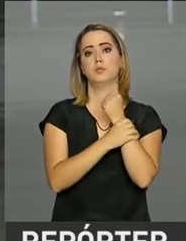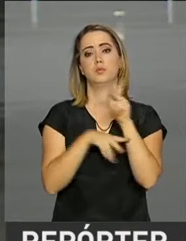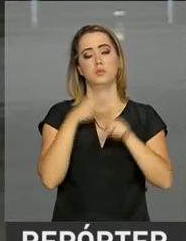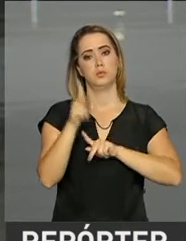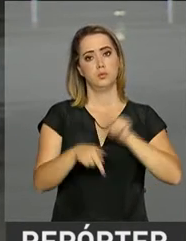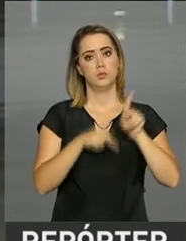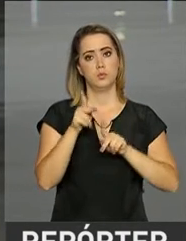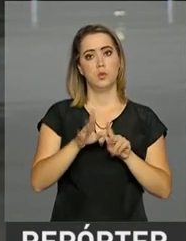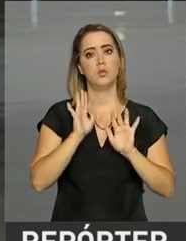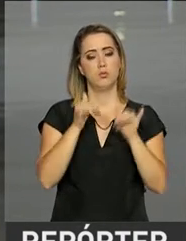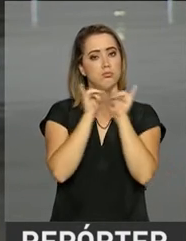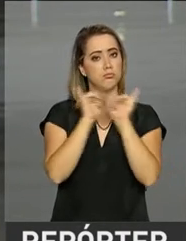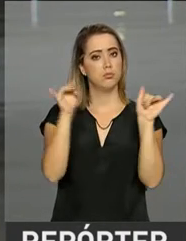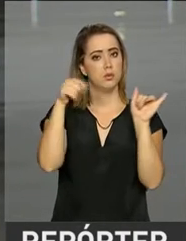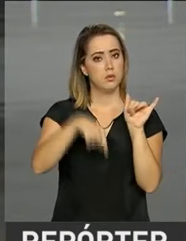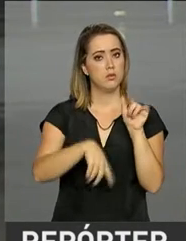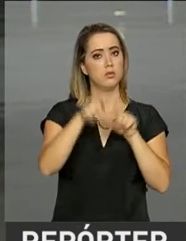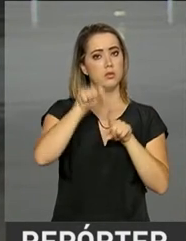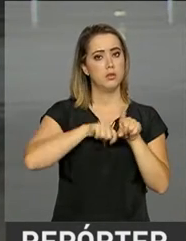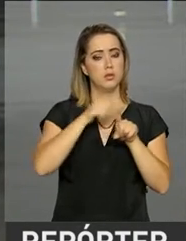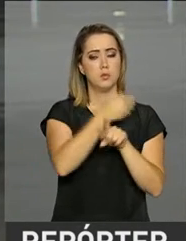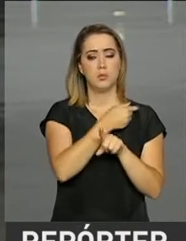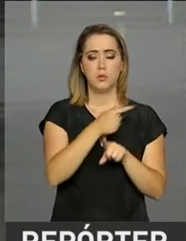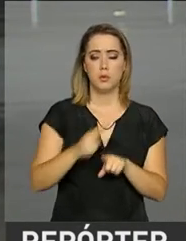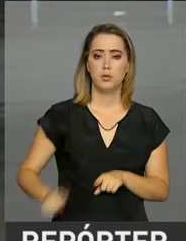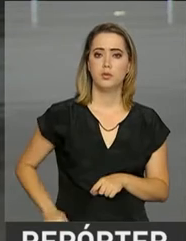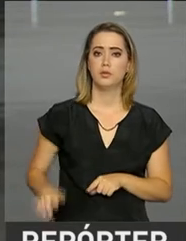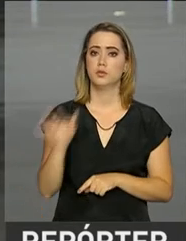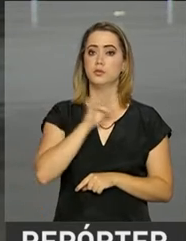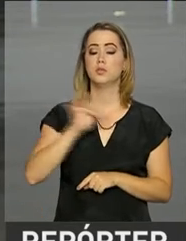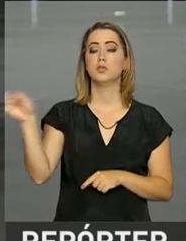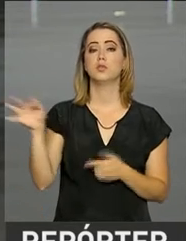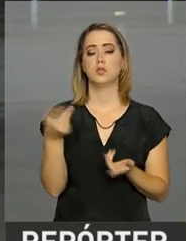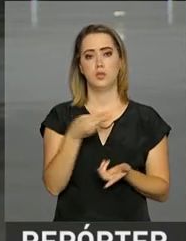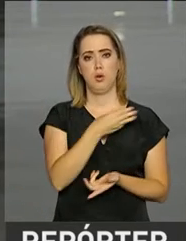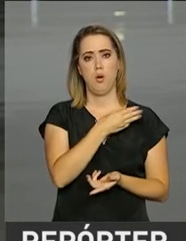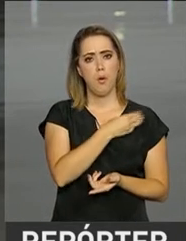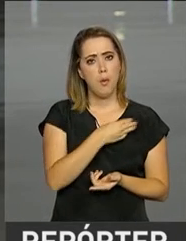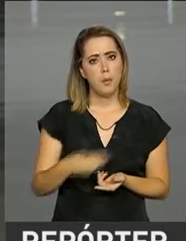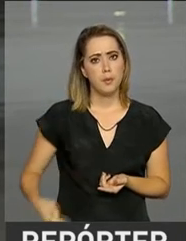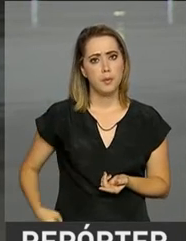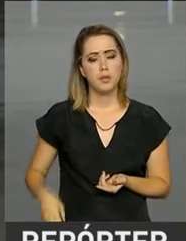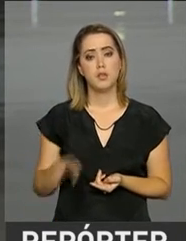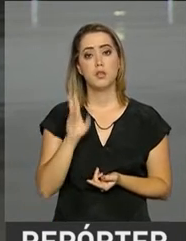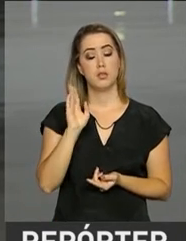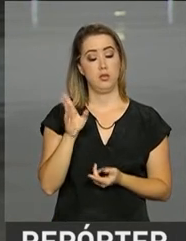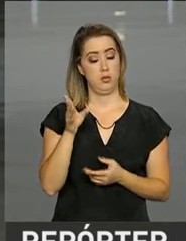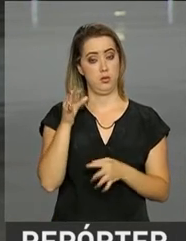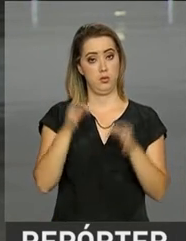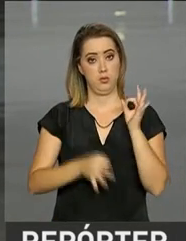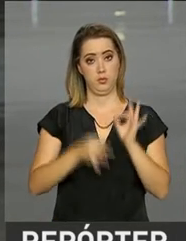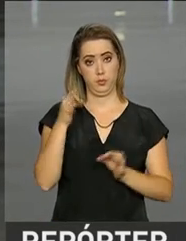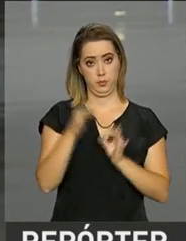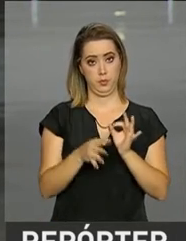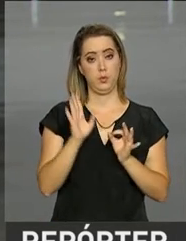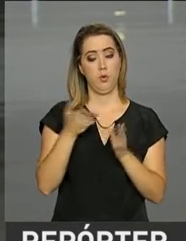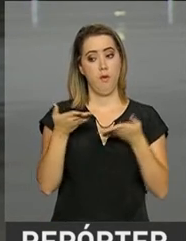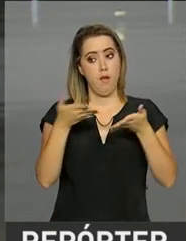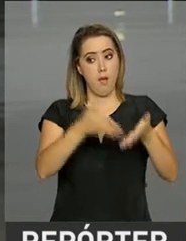que foi lançado neste mês pelo governo federal segundo o ministério o ministro da justiça alexandre de moraes